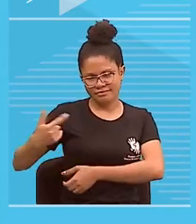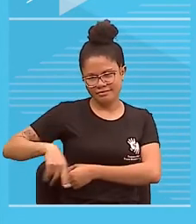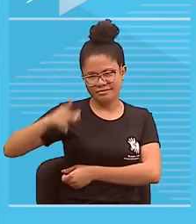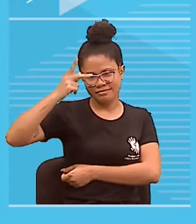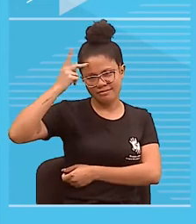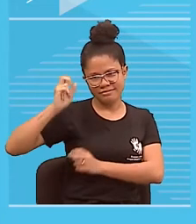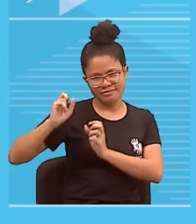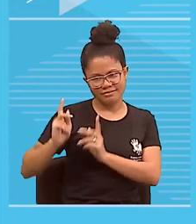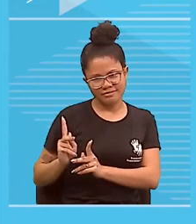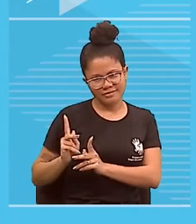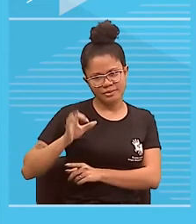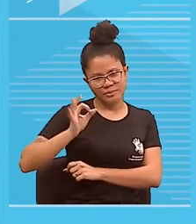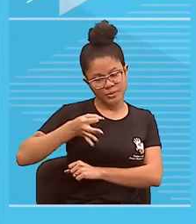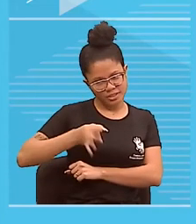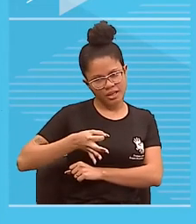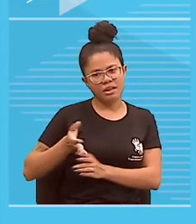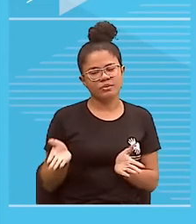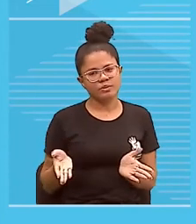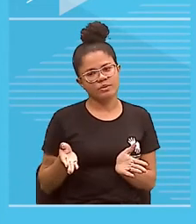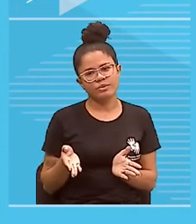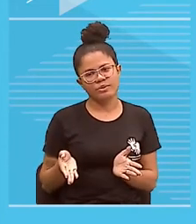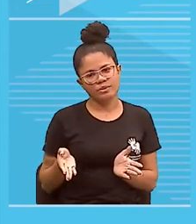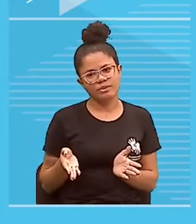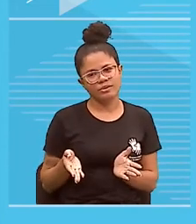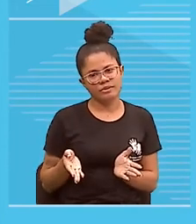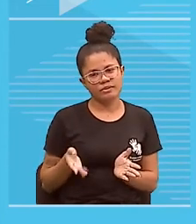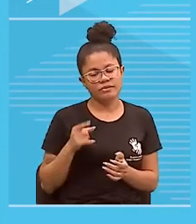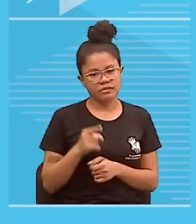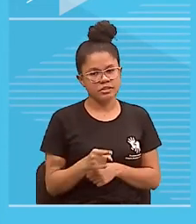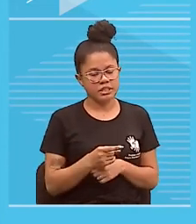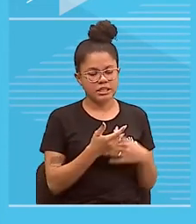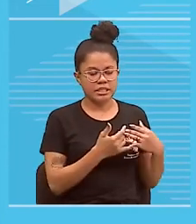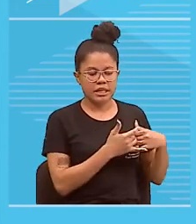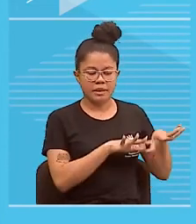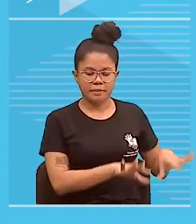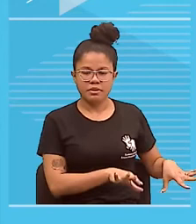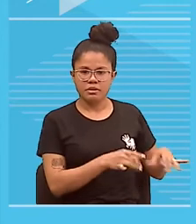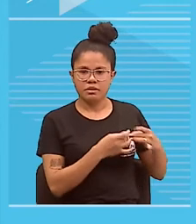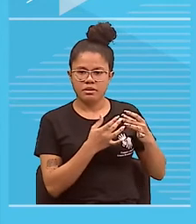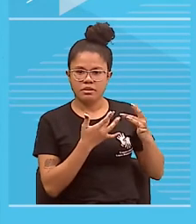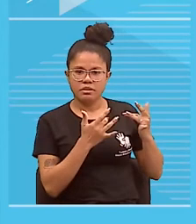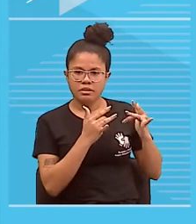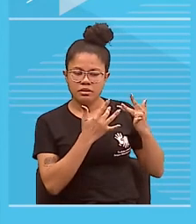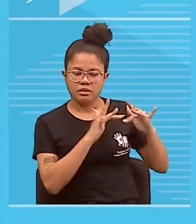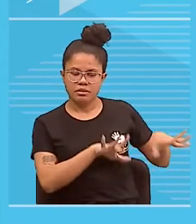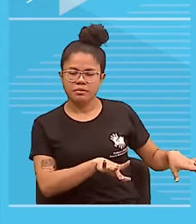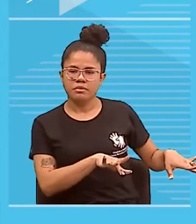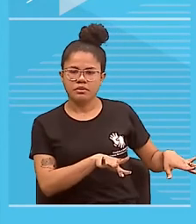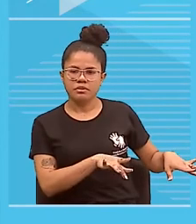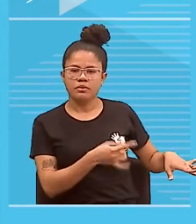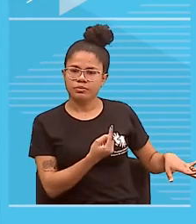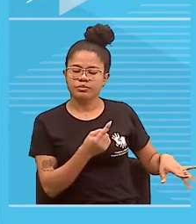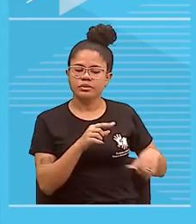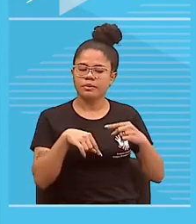Tecnicamente é isso então você é elimina um para poder se ligar ao outro